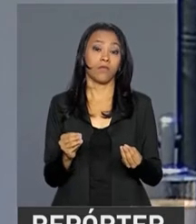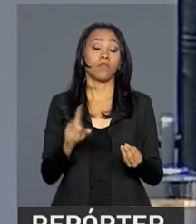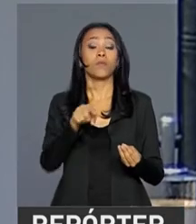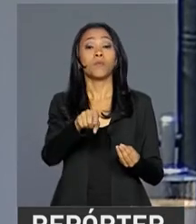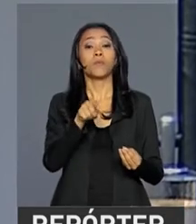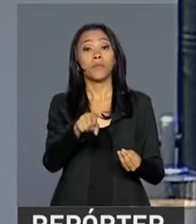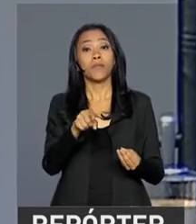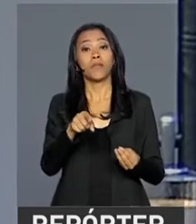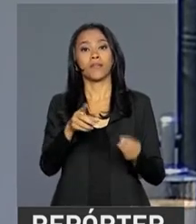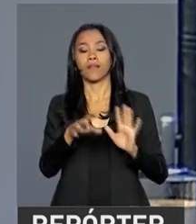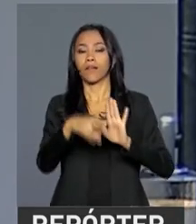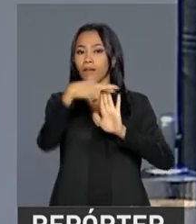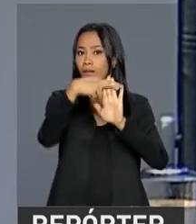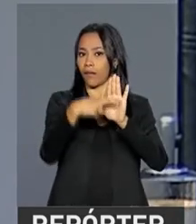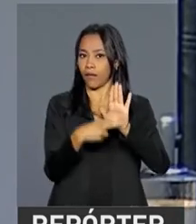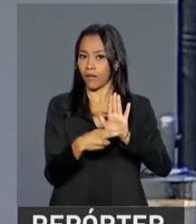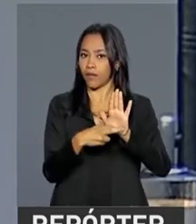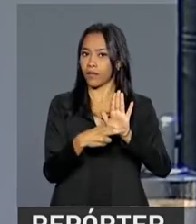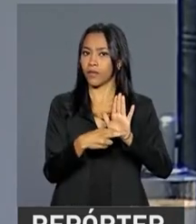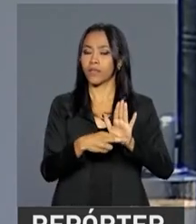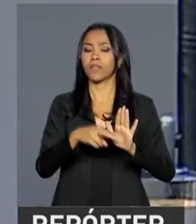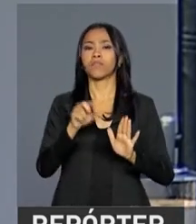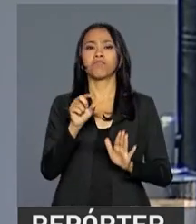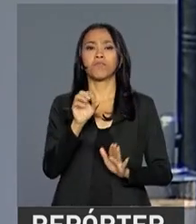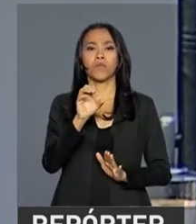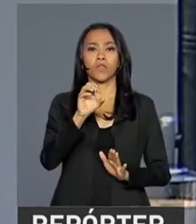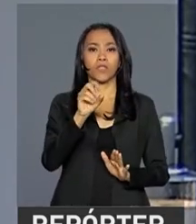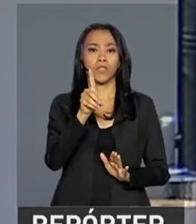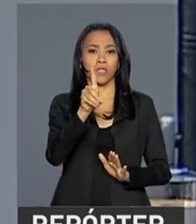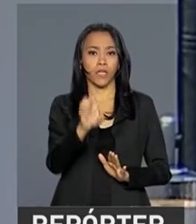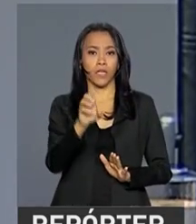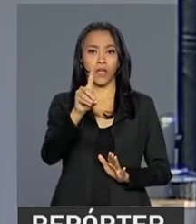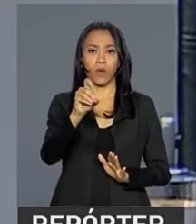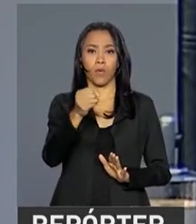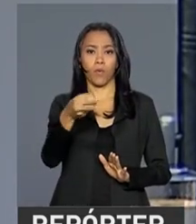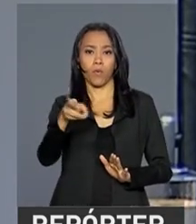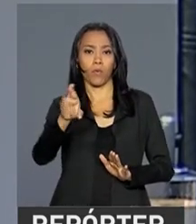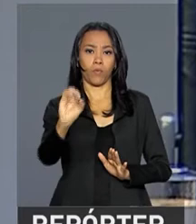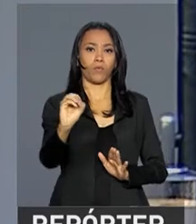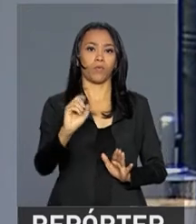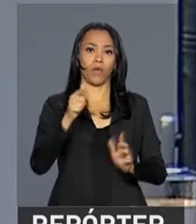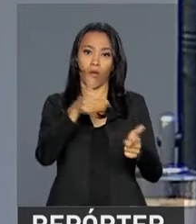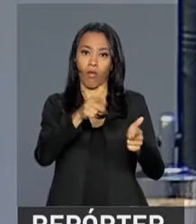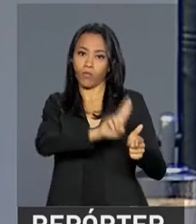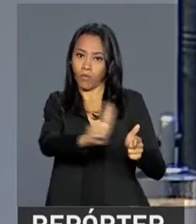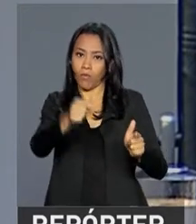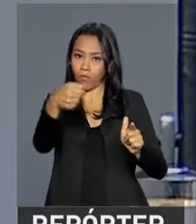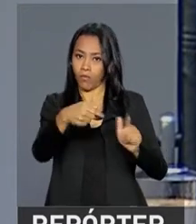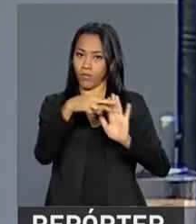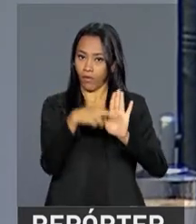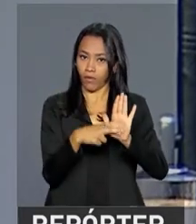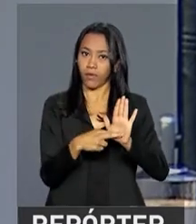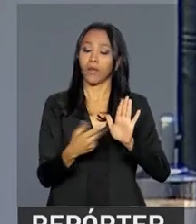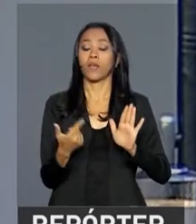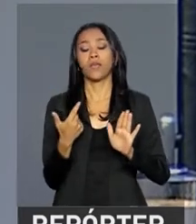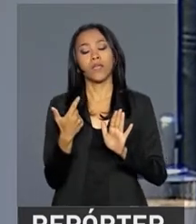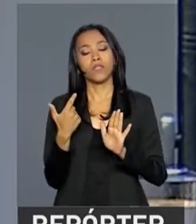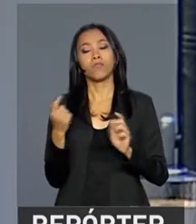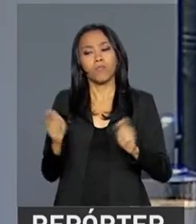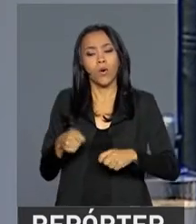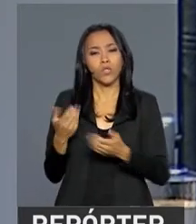ouro isto é o que podemos estudar no momento adequado